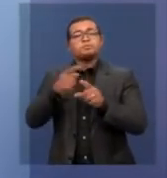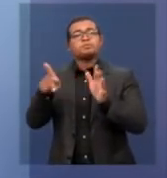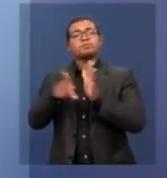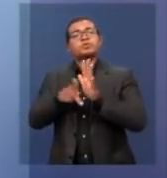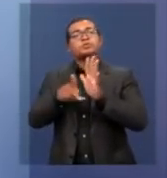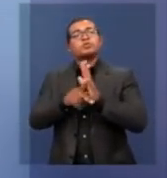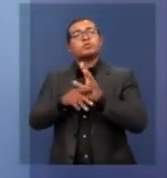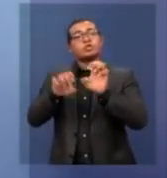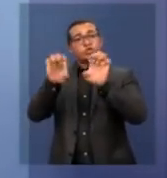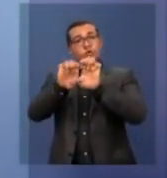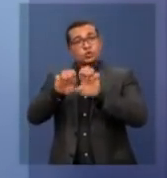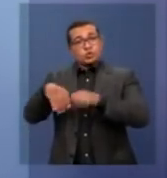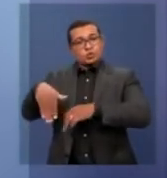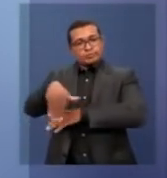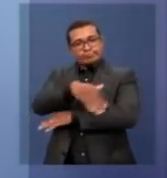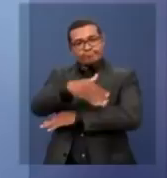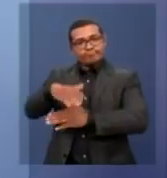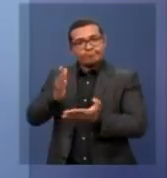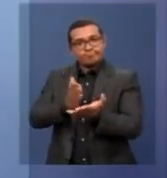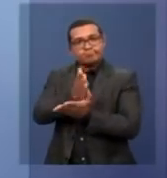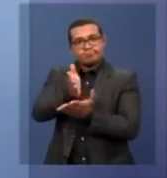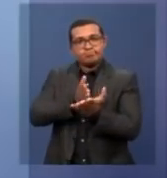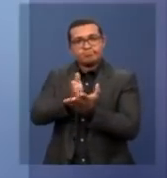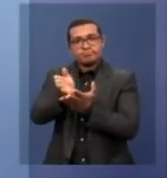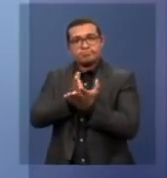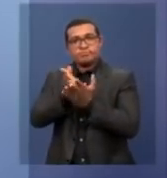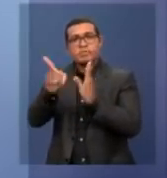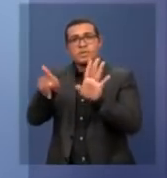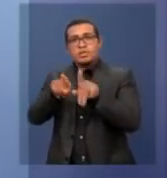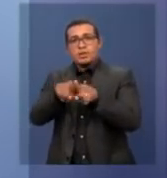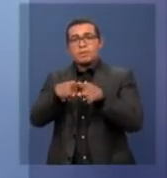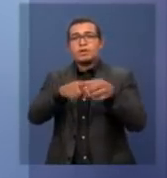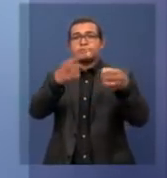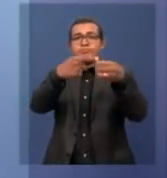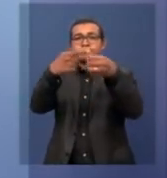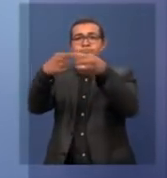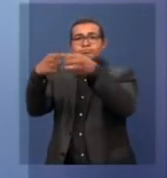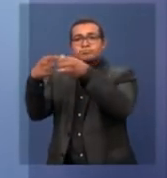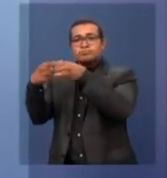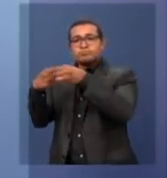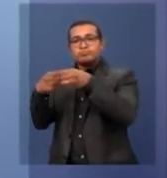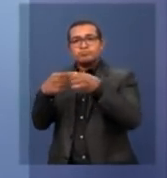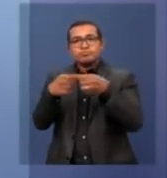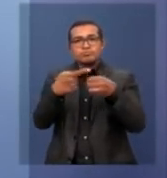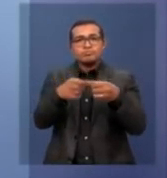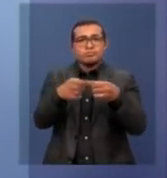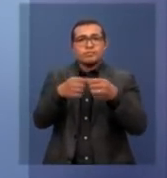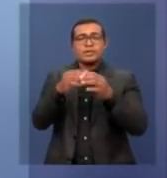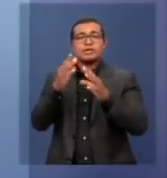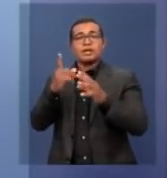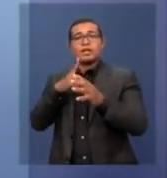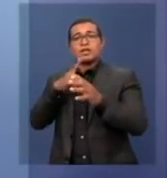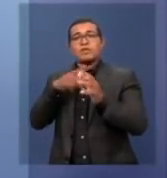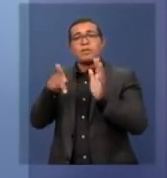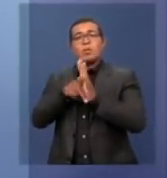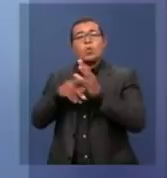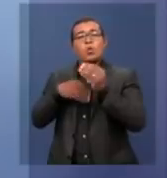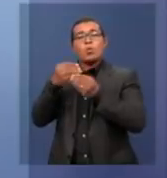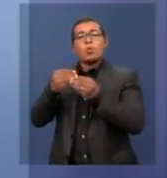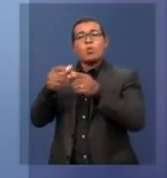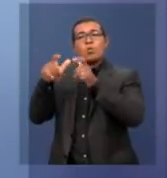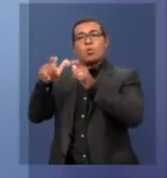visão de integração das regiões do estado as micro regiões do estado nós levamos telefonia móvel caminhos do campo e